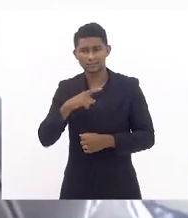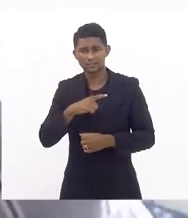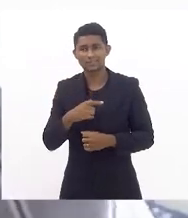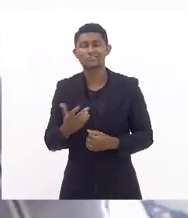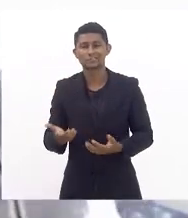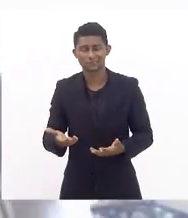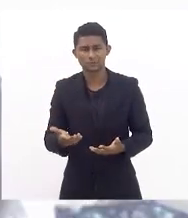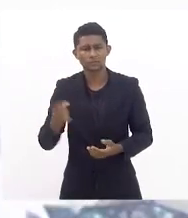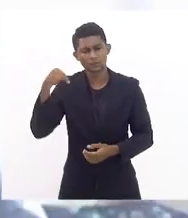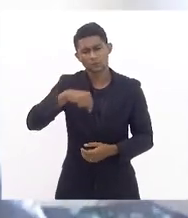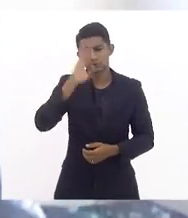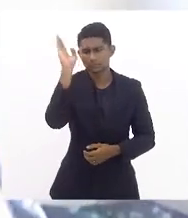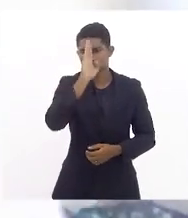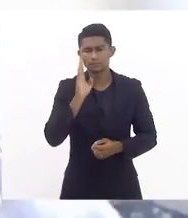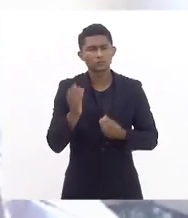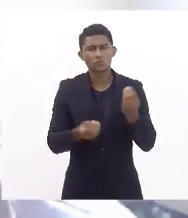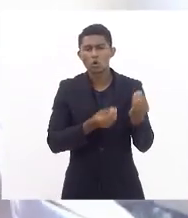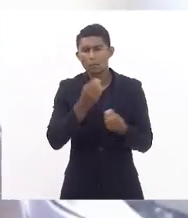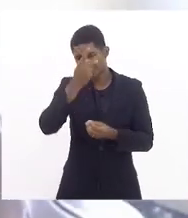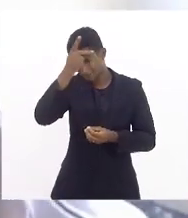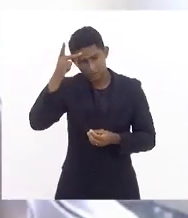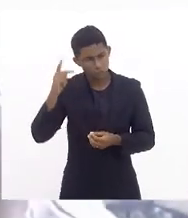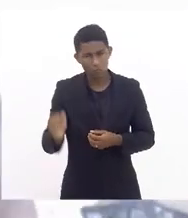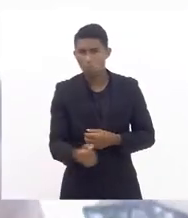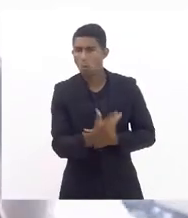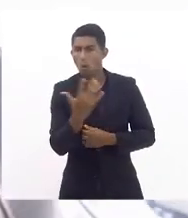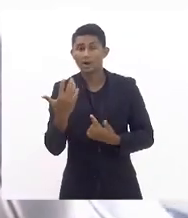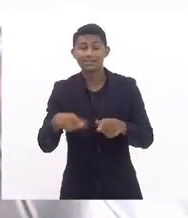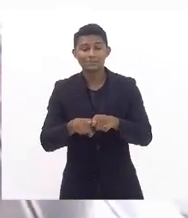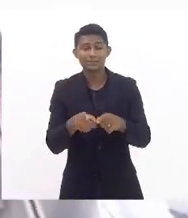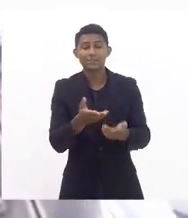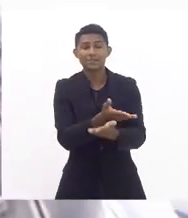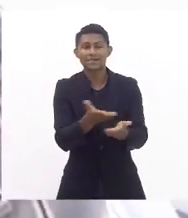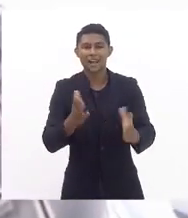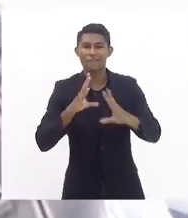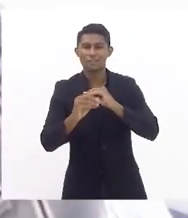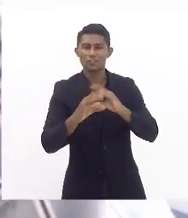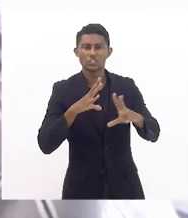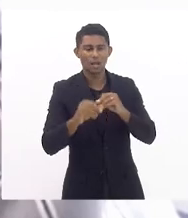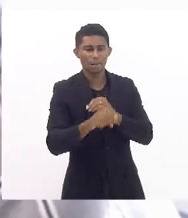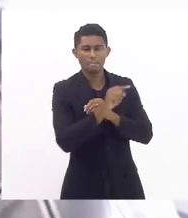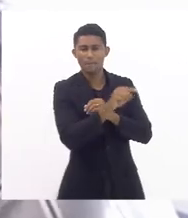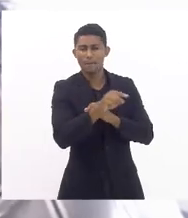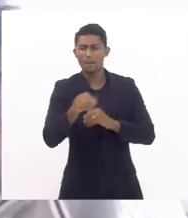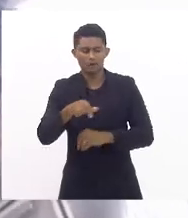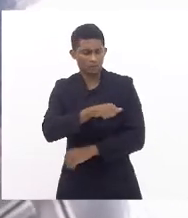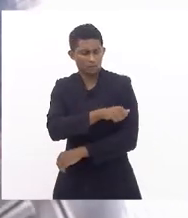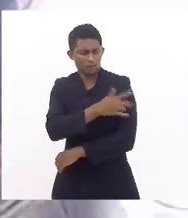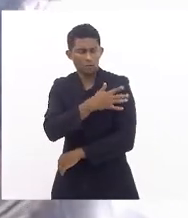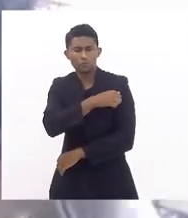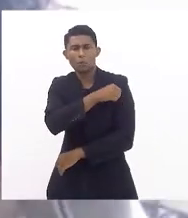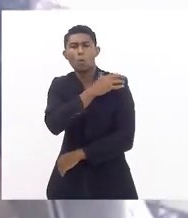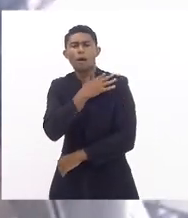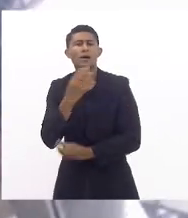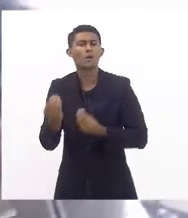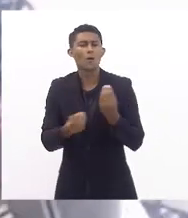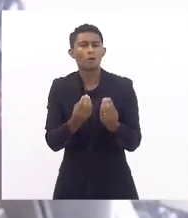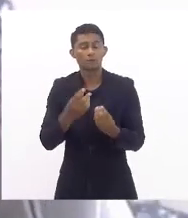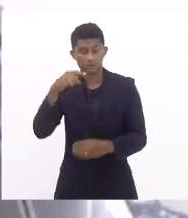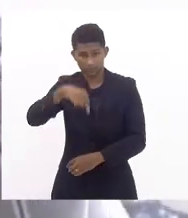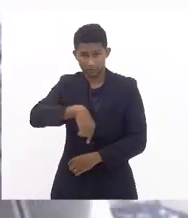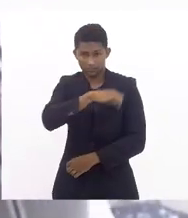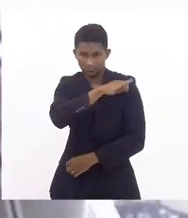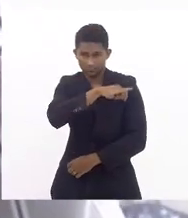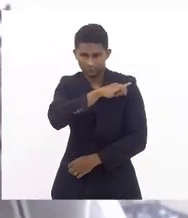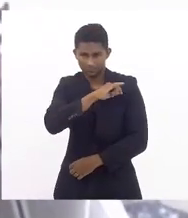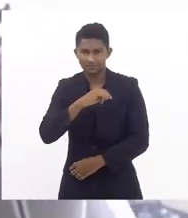laboral e a escolarização desses refugiados aqui no nosso país. Então, aqui no Rio de Janeiro, no nosso estado, para a